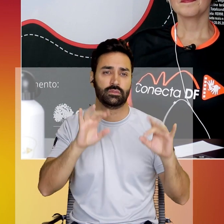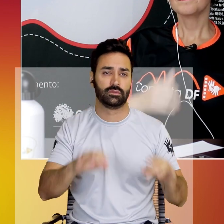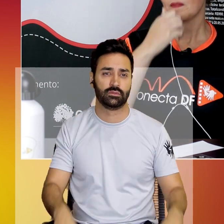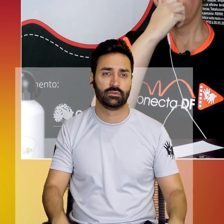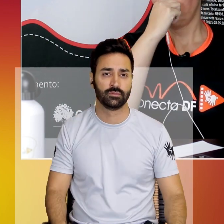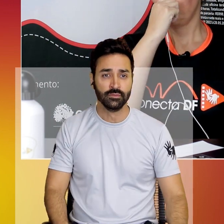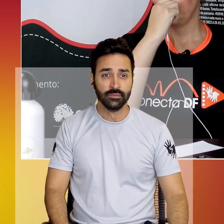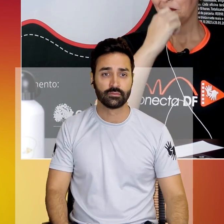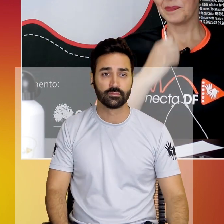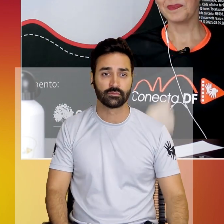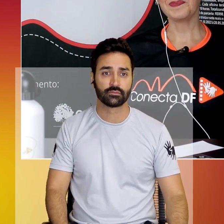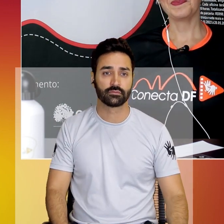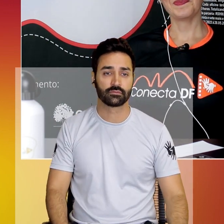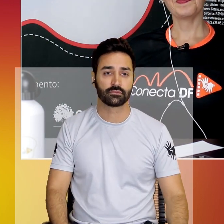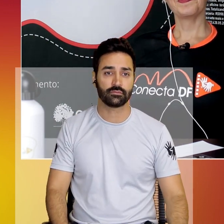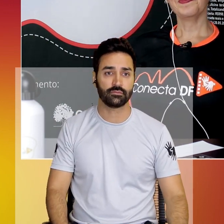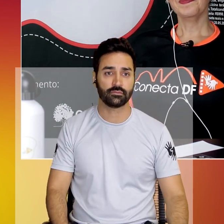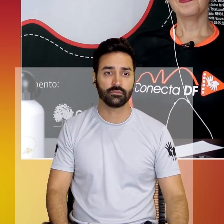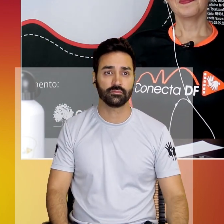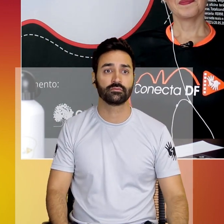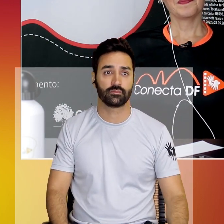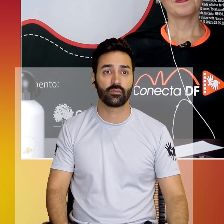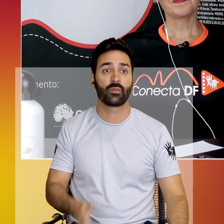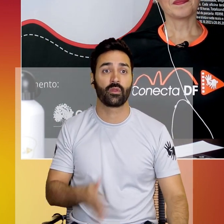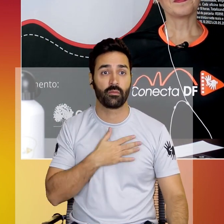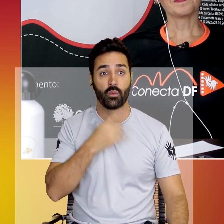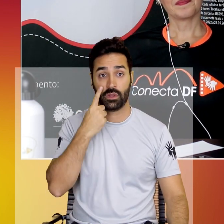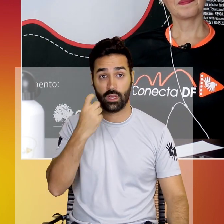meu interesse é realmente, a partir de agora,